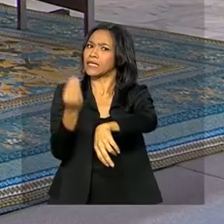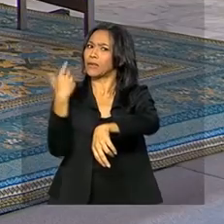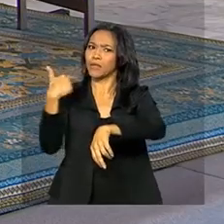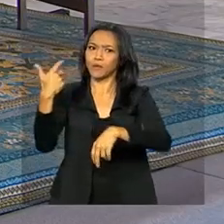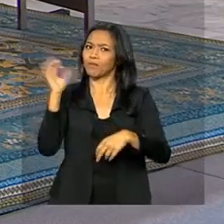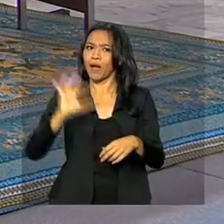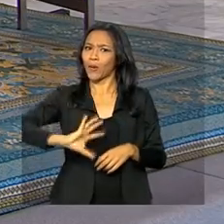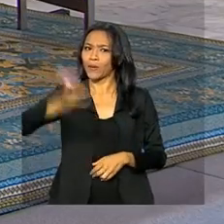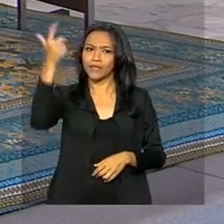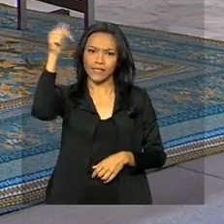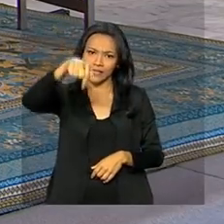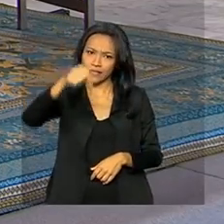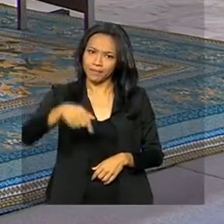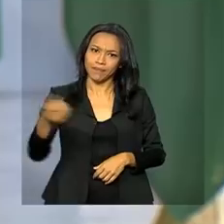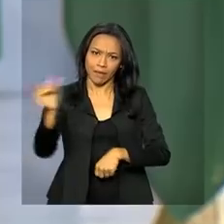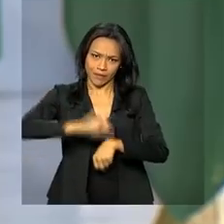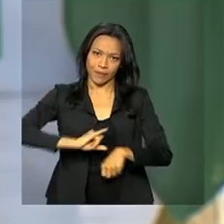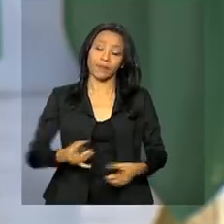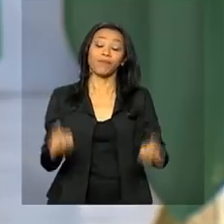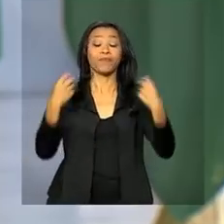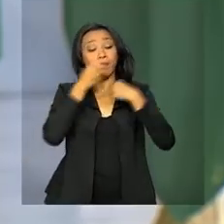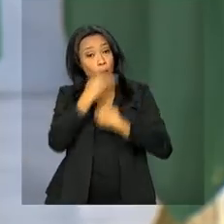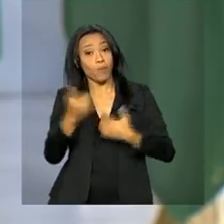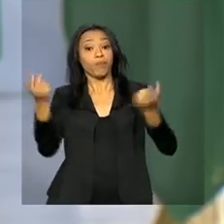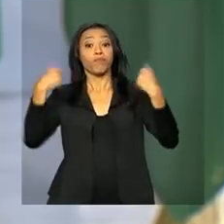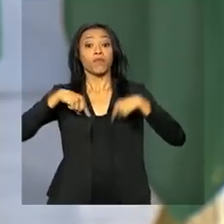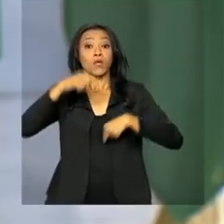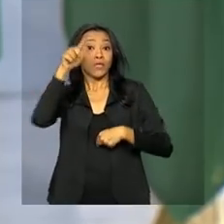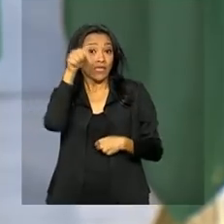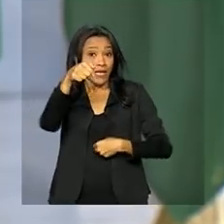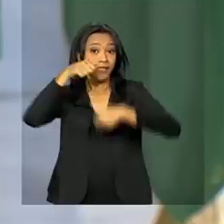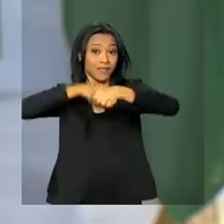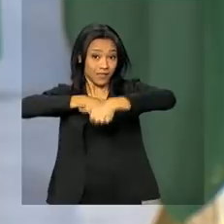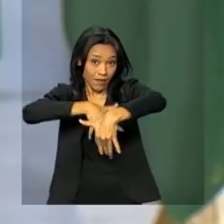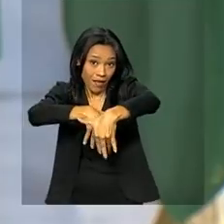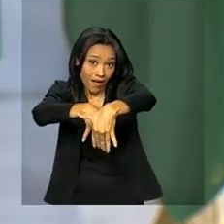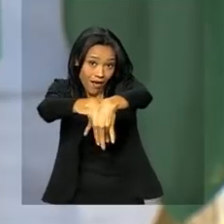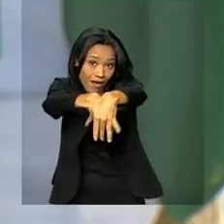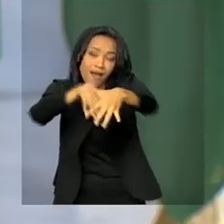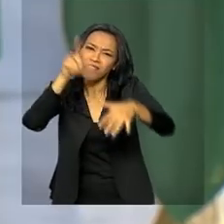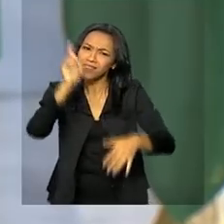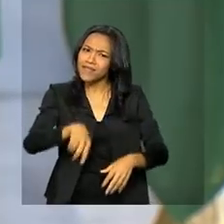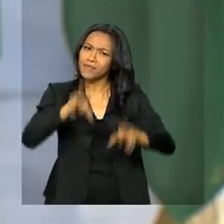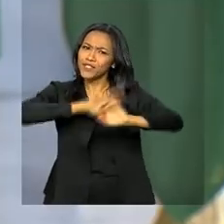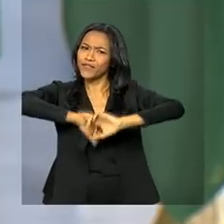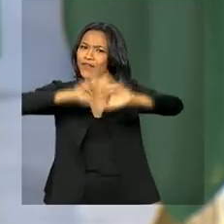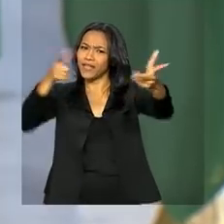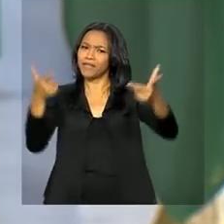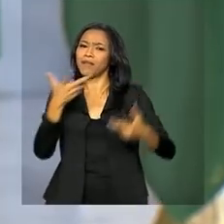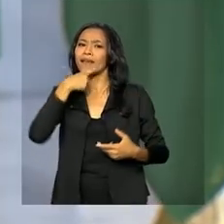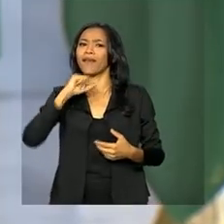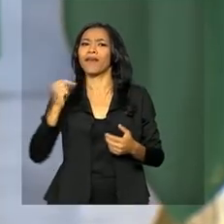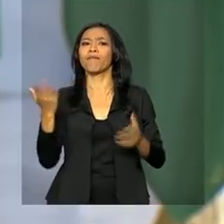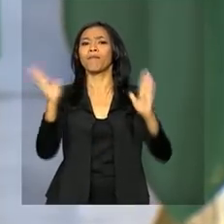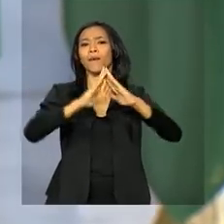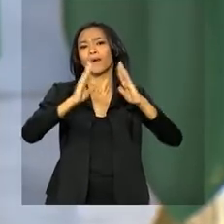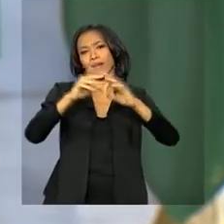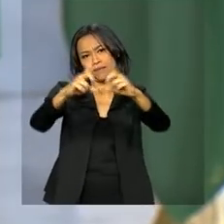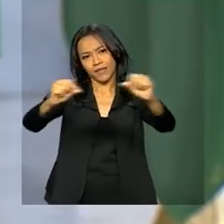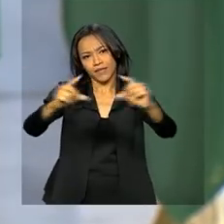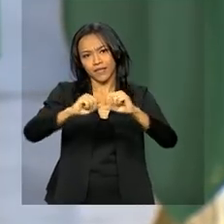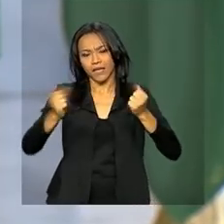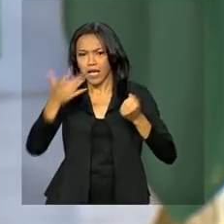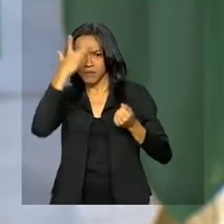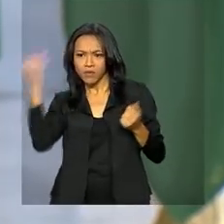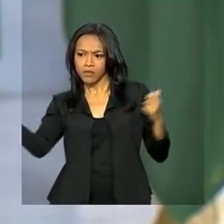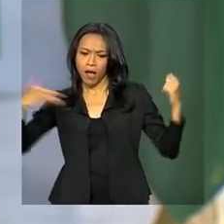obrigado, Coronel. Bom, o desfile de 7 de setembro é sempre um evento diferenciado para o público de Brasília. A movimentação na